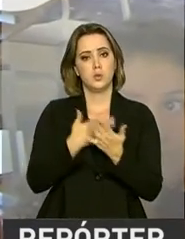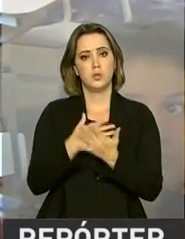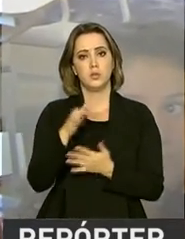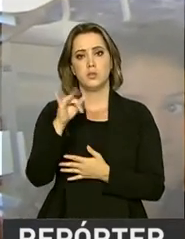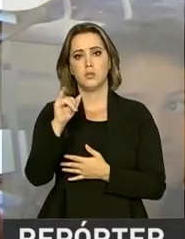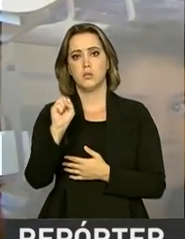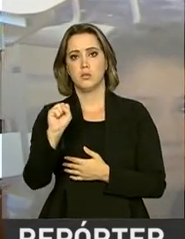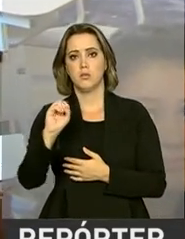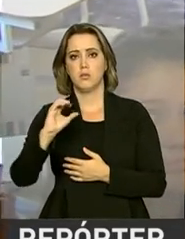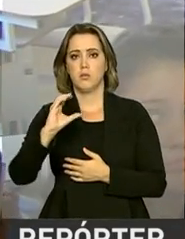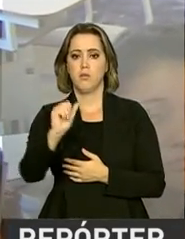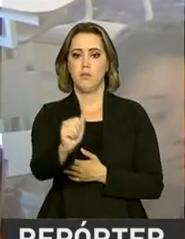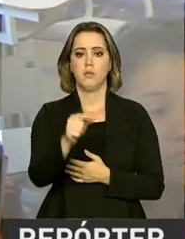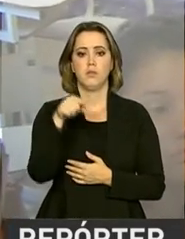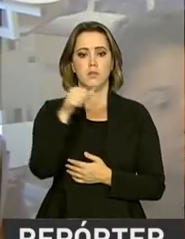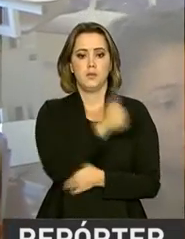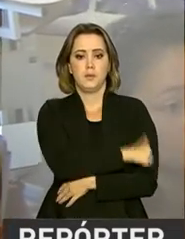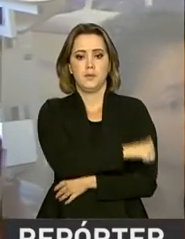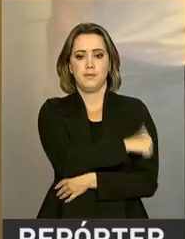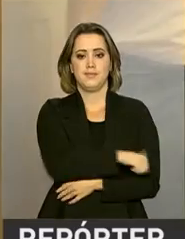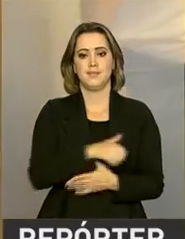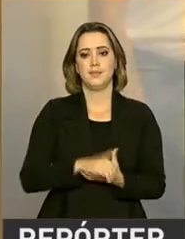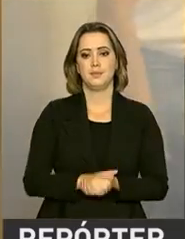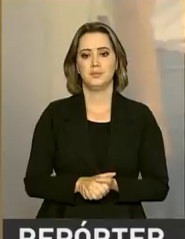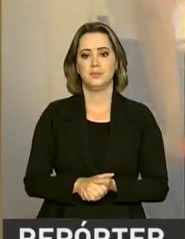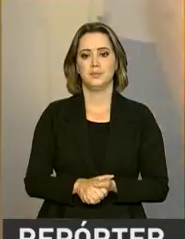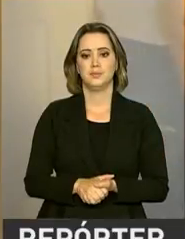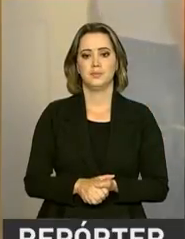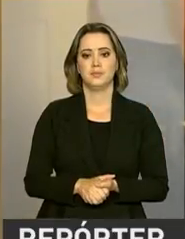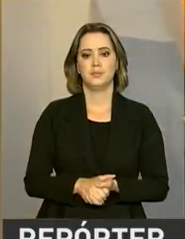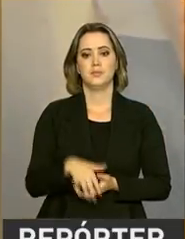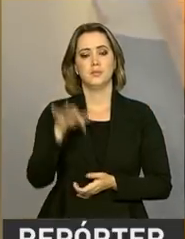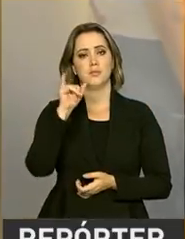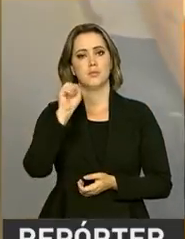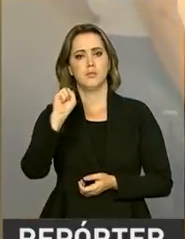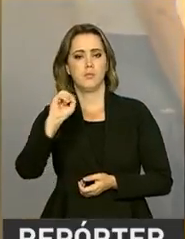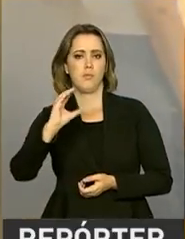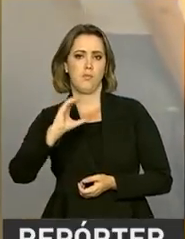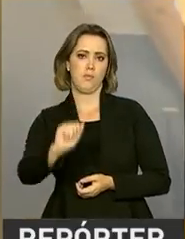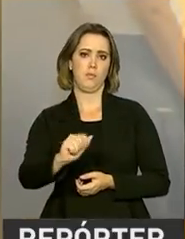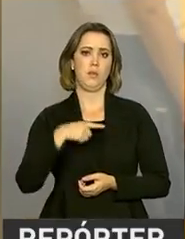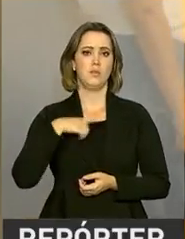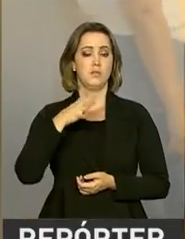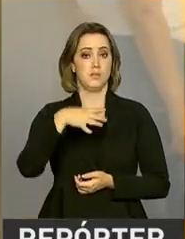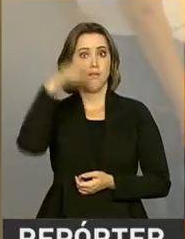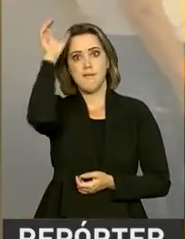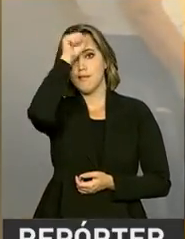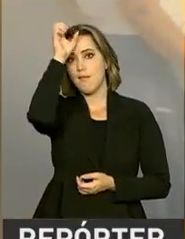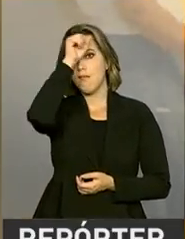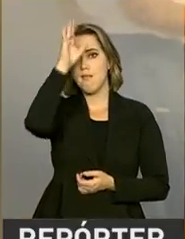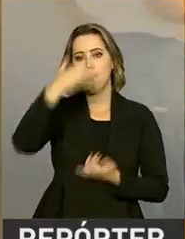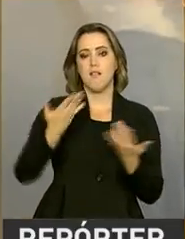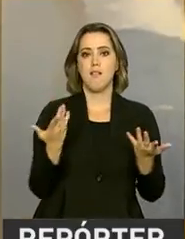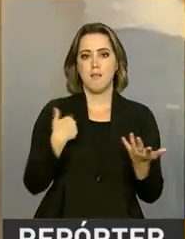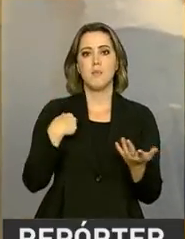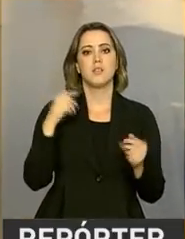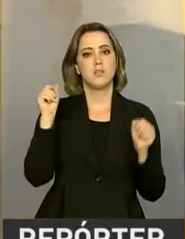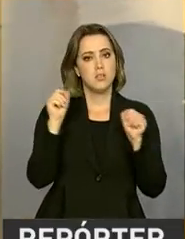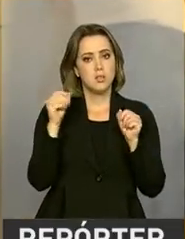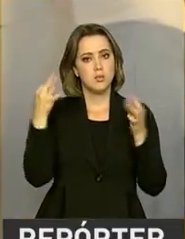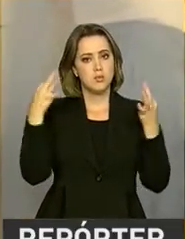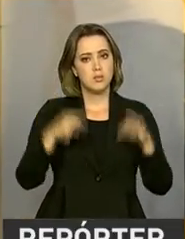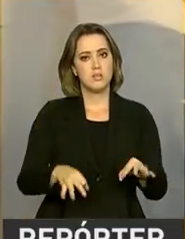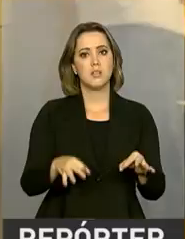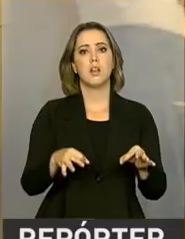na Universidade Federal do Rio de Janeiro. A física da forma mais prática, né? mais divertida. Porque no ensino médio a gente só fica